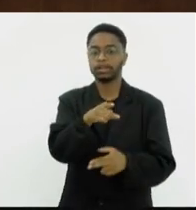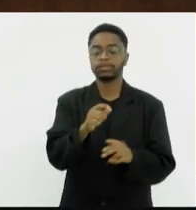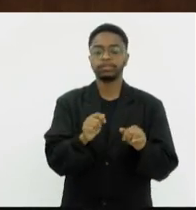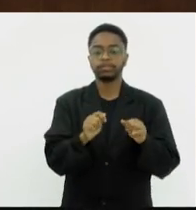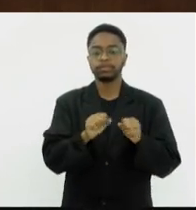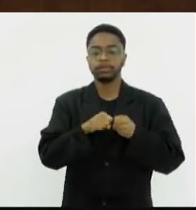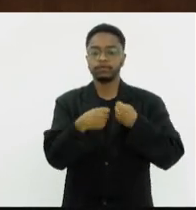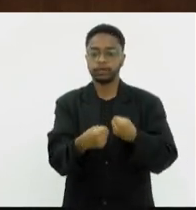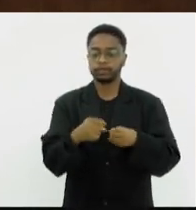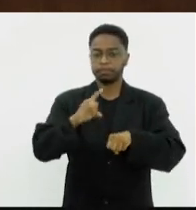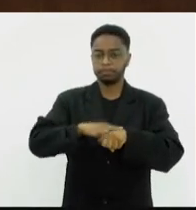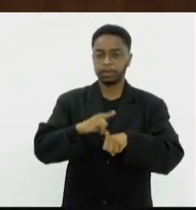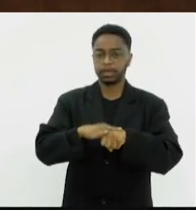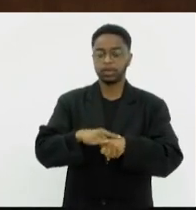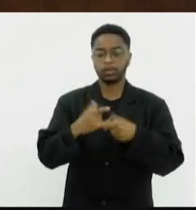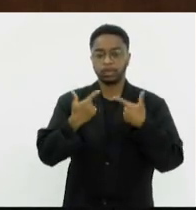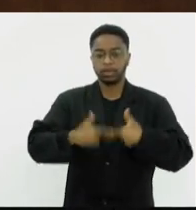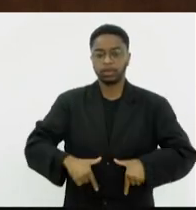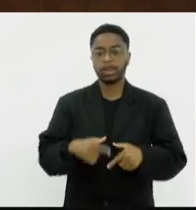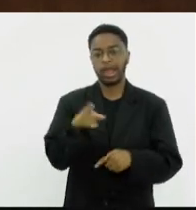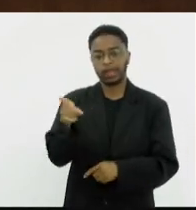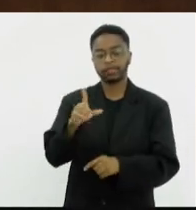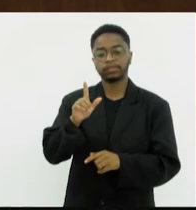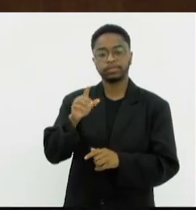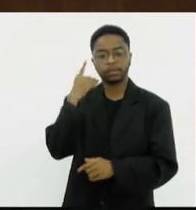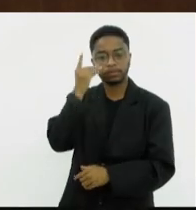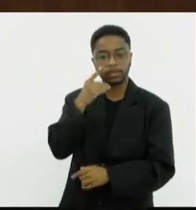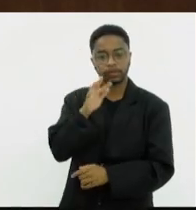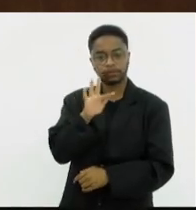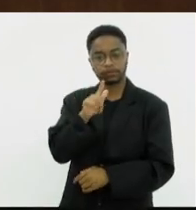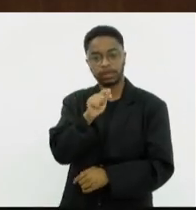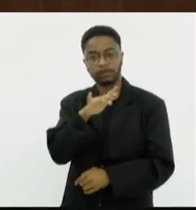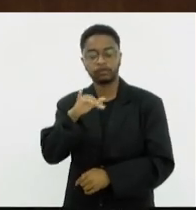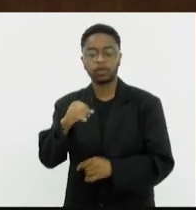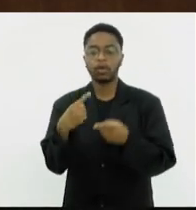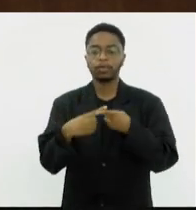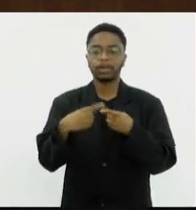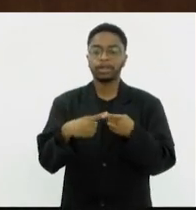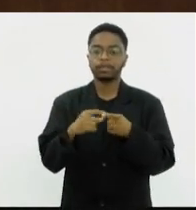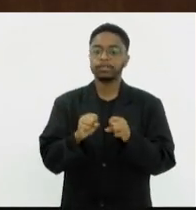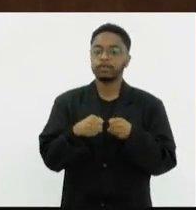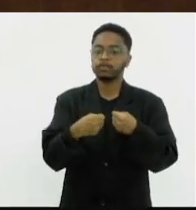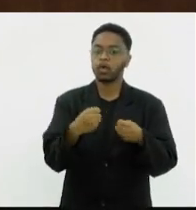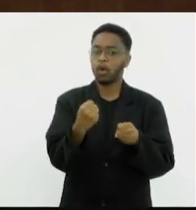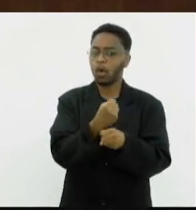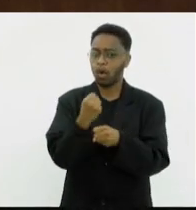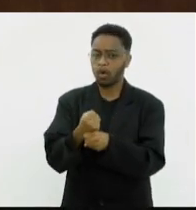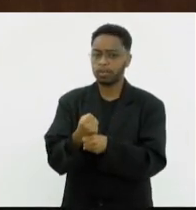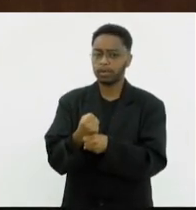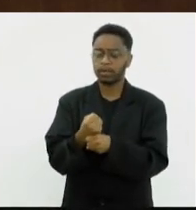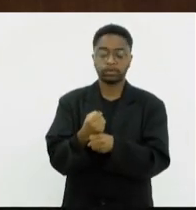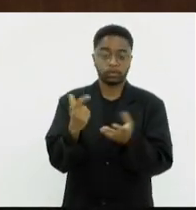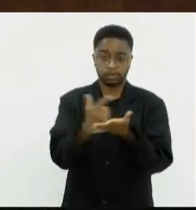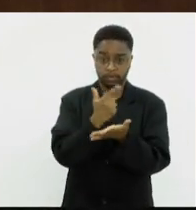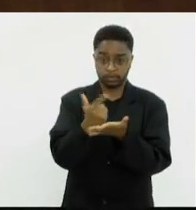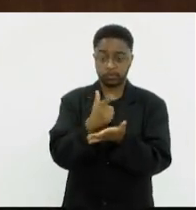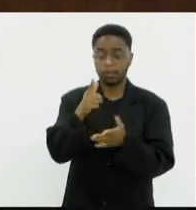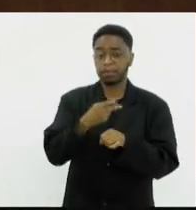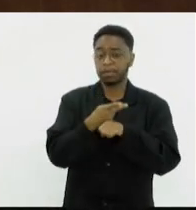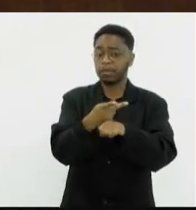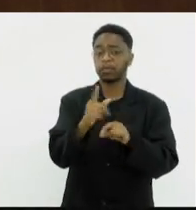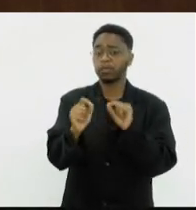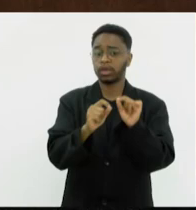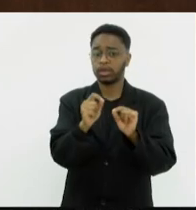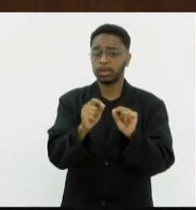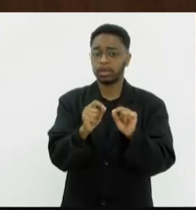unissex. Esse é o deputado Flávio Serafini, que veio defender o que ele chama de obra. Obra? Isso é uma excrescência. Obra premiada.